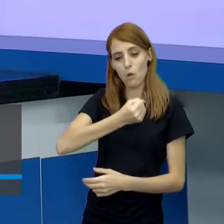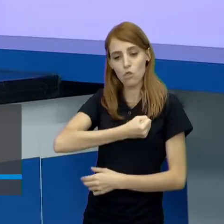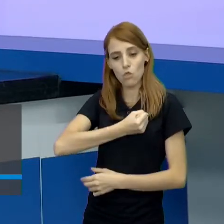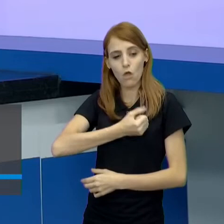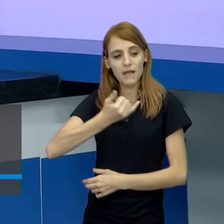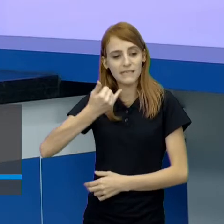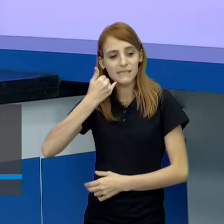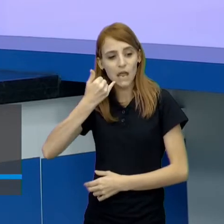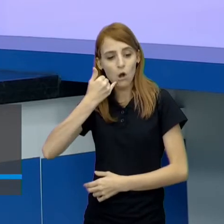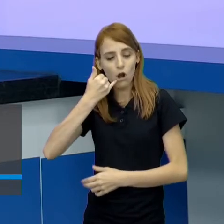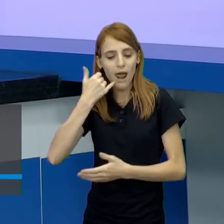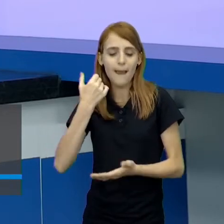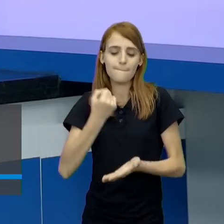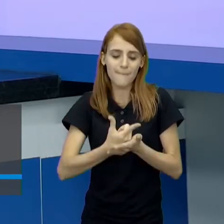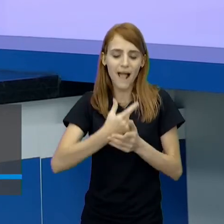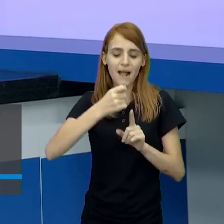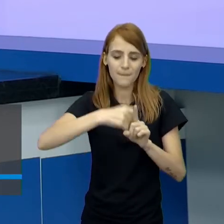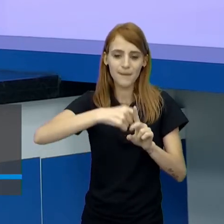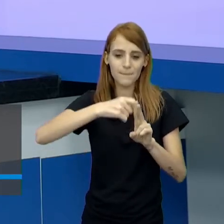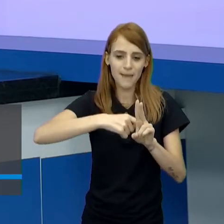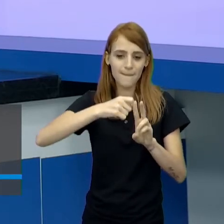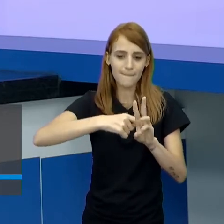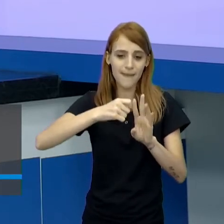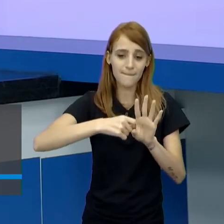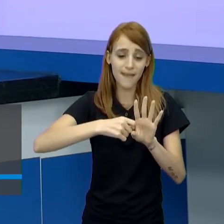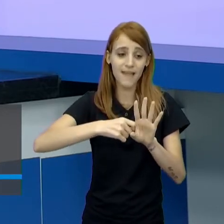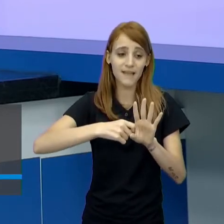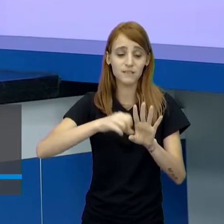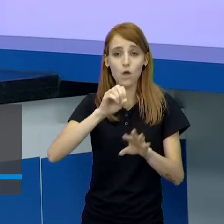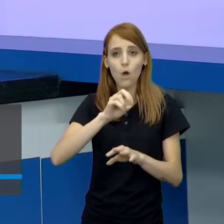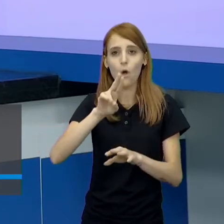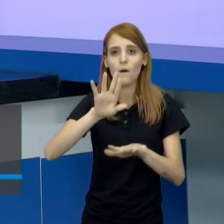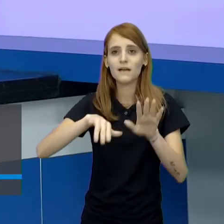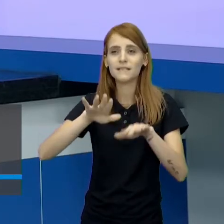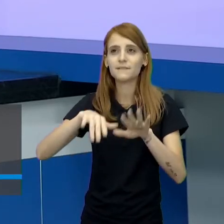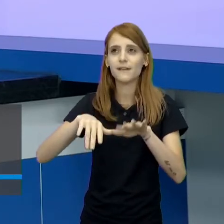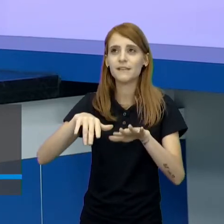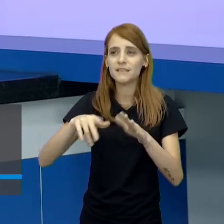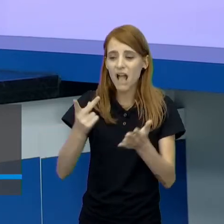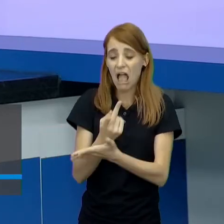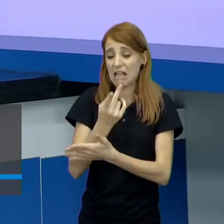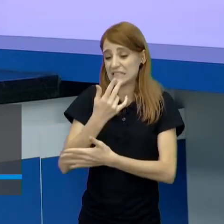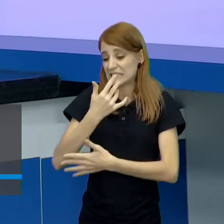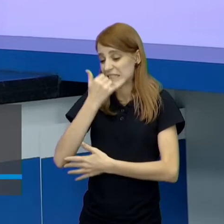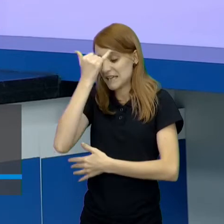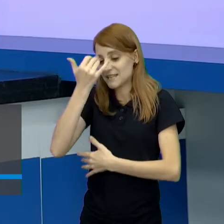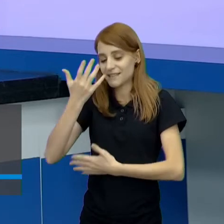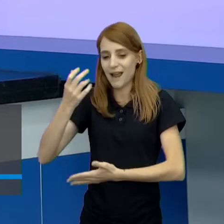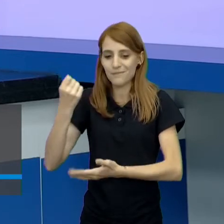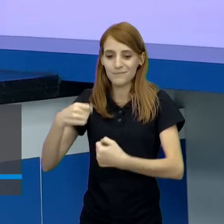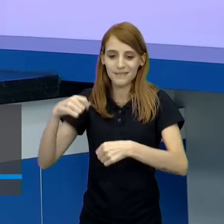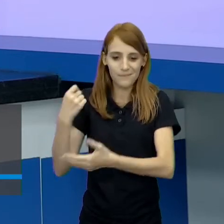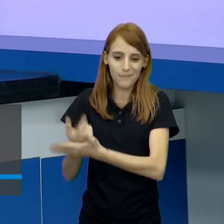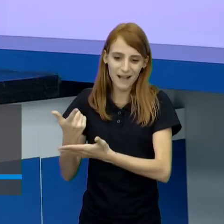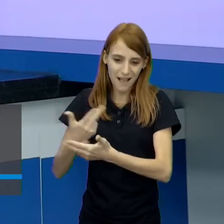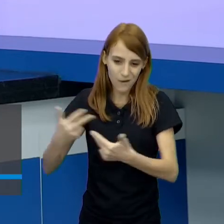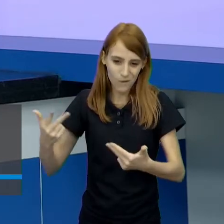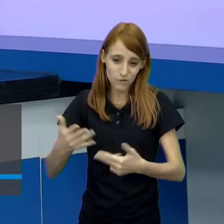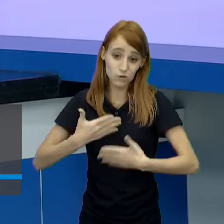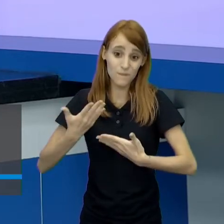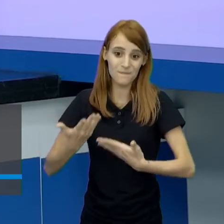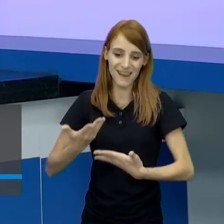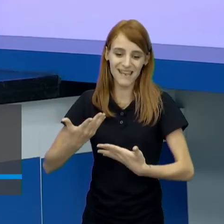coisas a gente pode prever, mas tem coisas que a gente não pode prever, né? A gente estima mais ou menos por mês, mas a